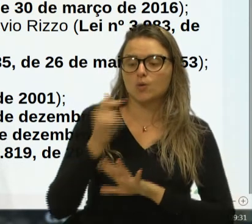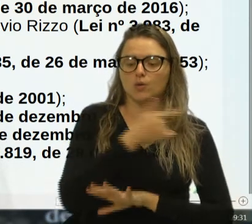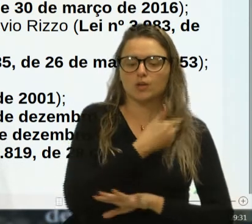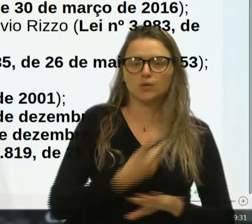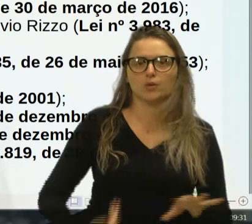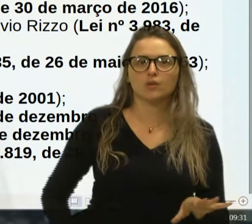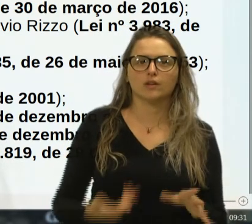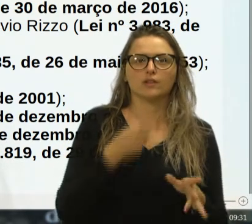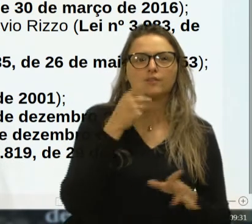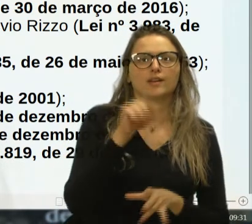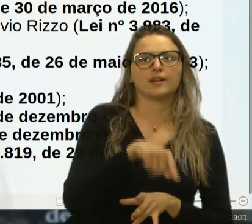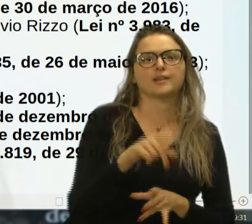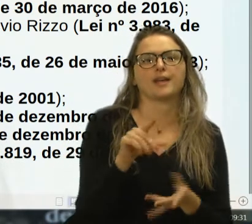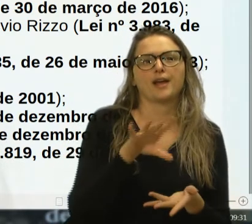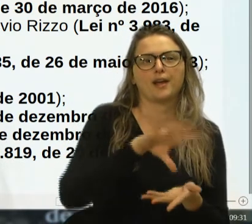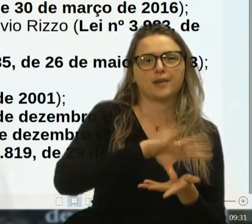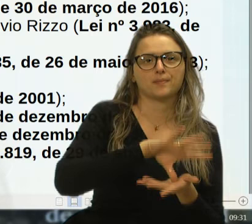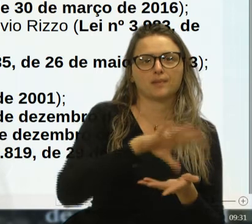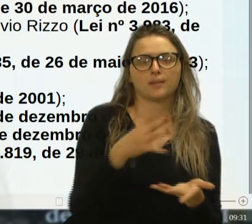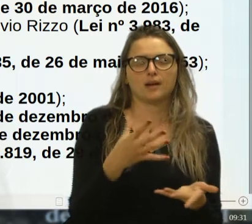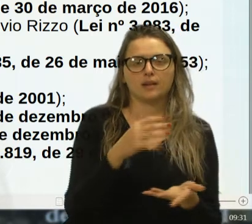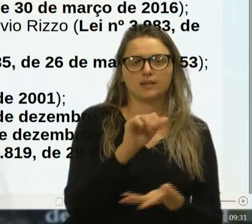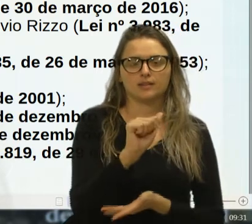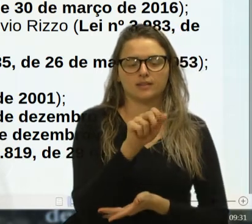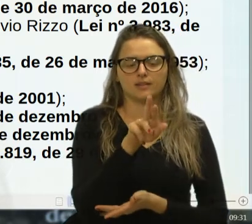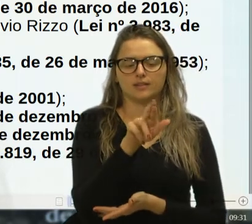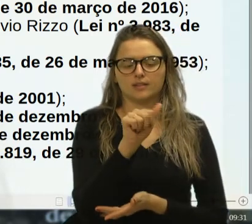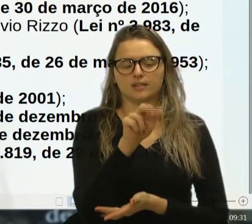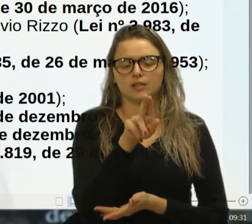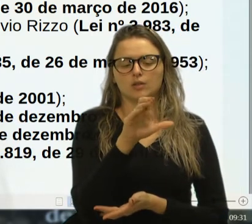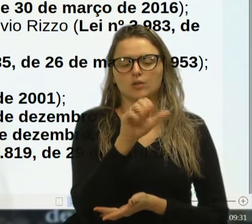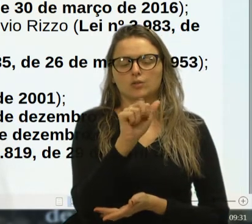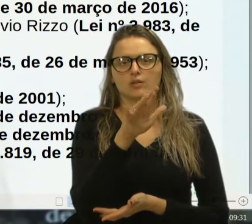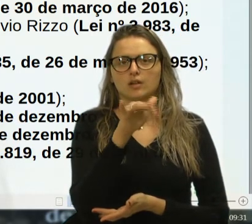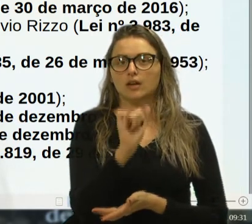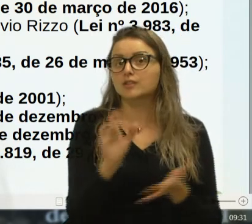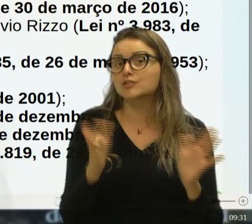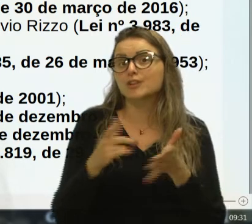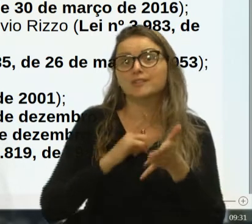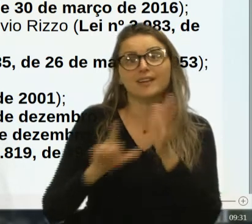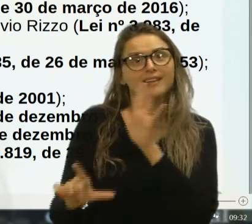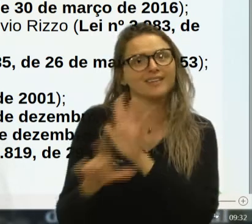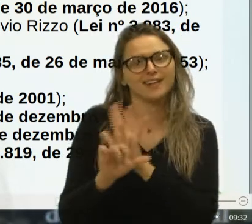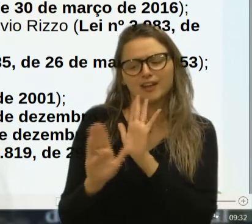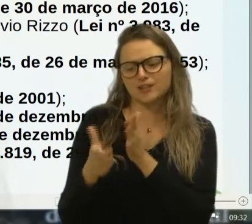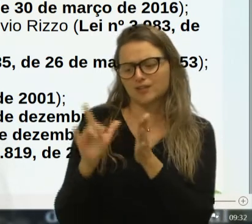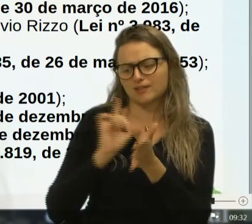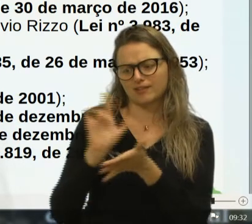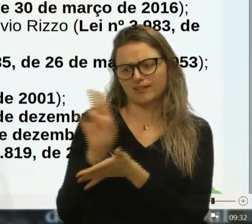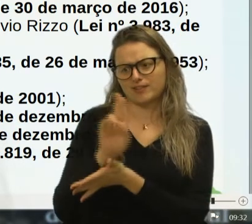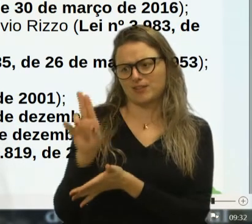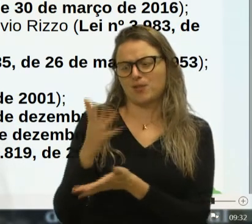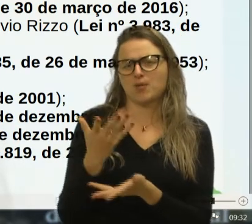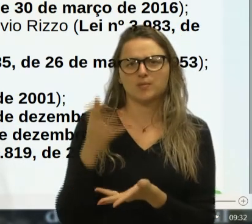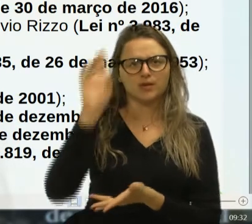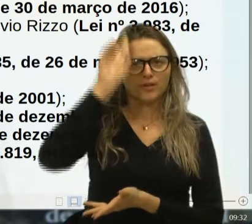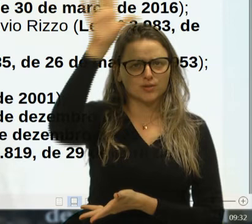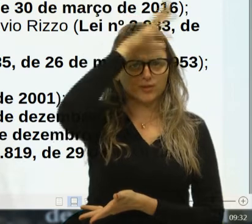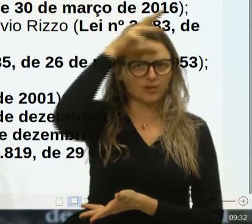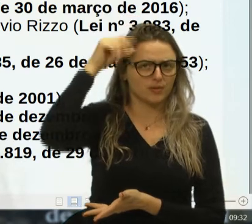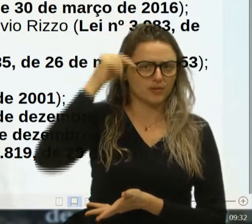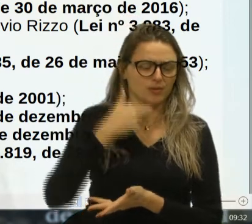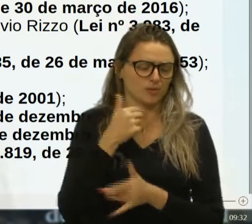denominando de Parque das Araucárias, né? Já tem lei, já tem denominação, o prefeito não pode dar